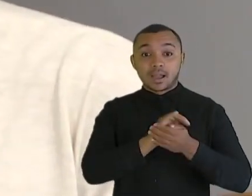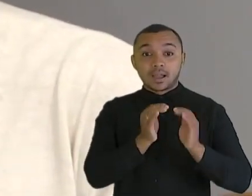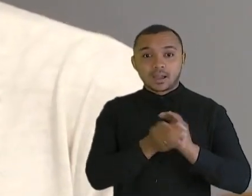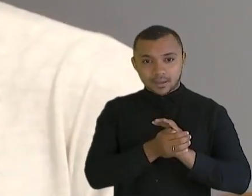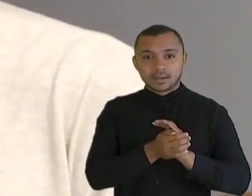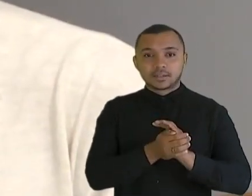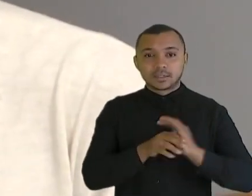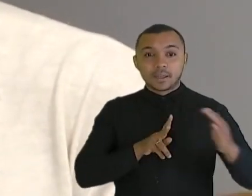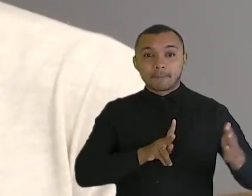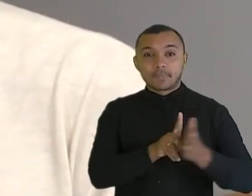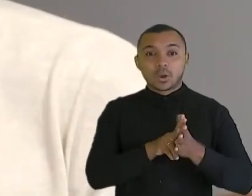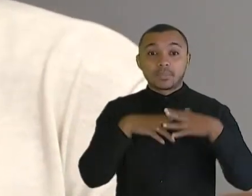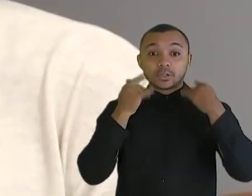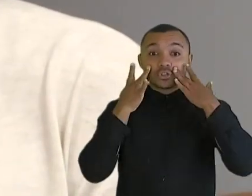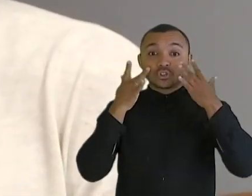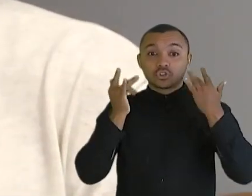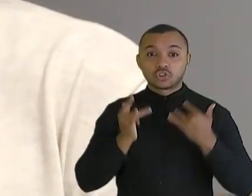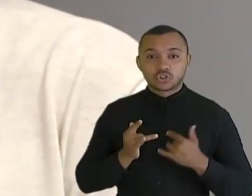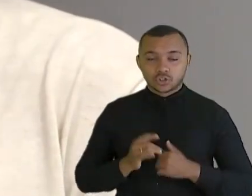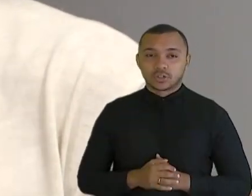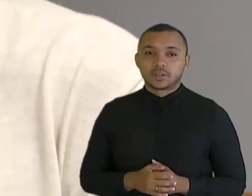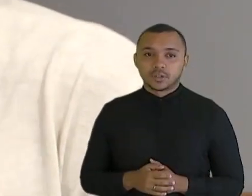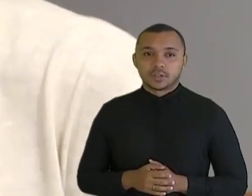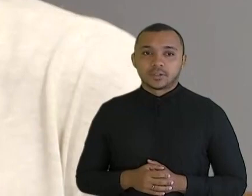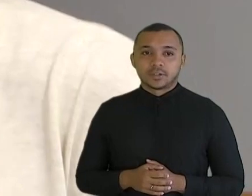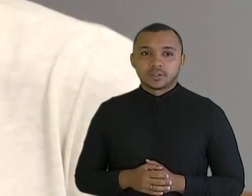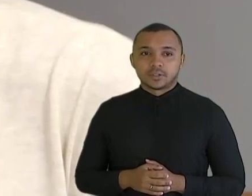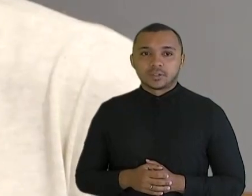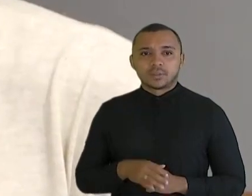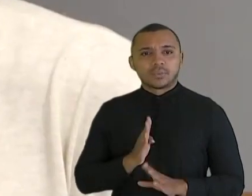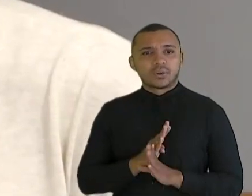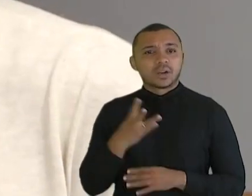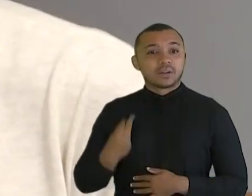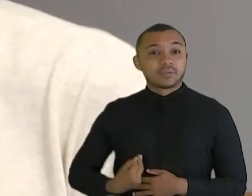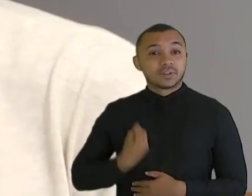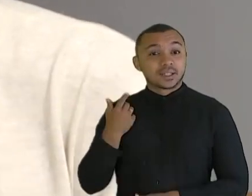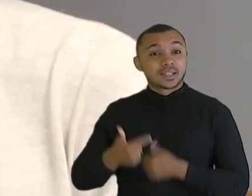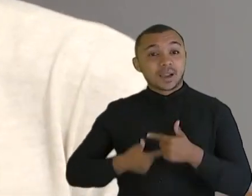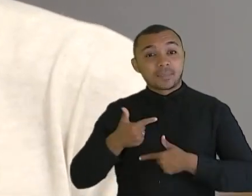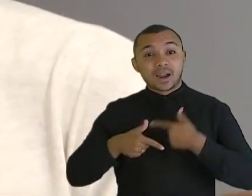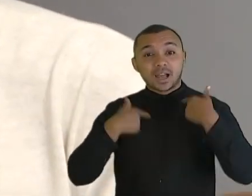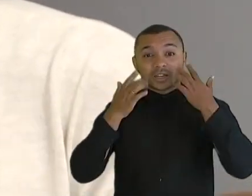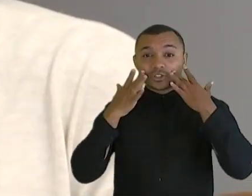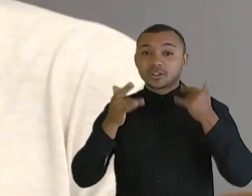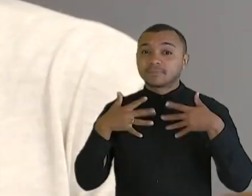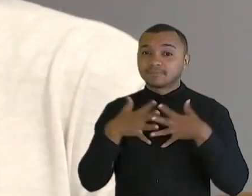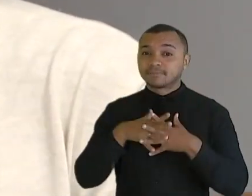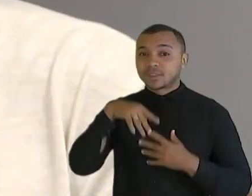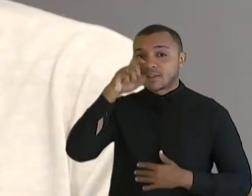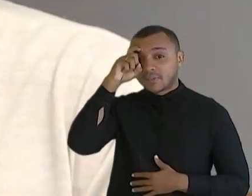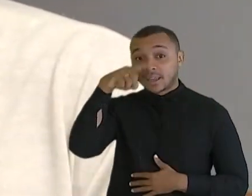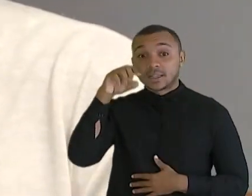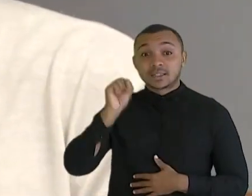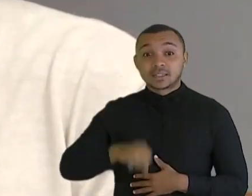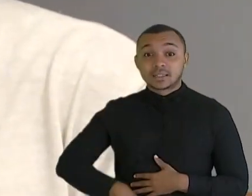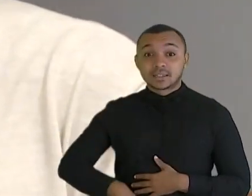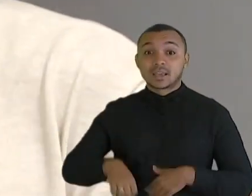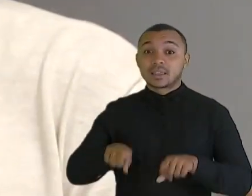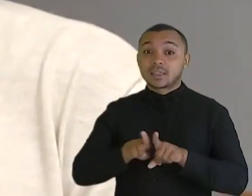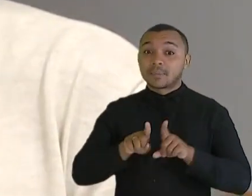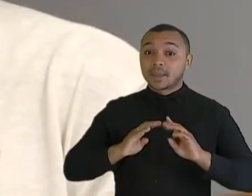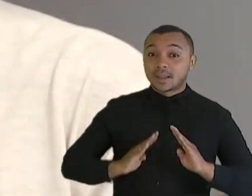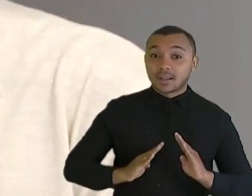do teatro, então, que está muito complicado se viver de teatro nessa cidade. E tem a questão também da questão da